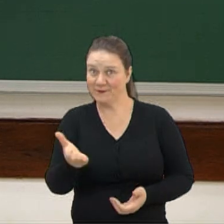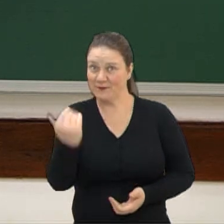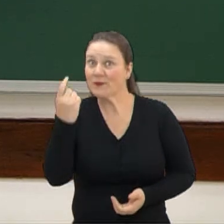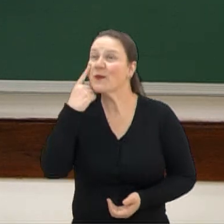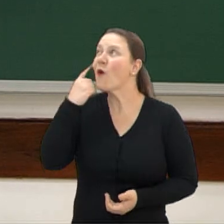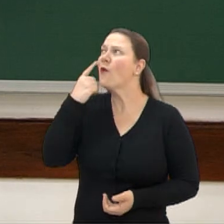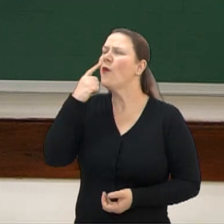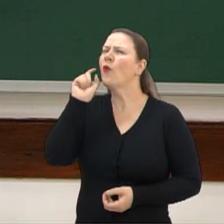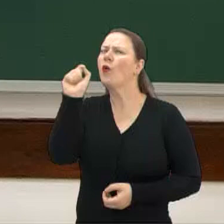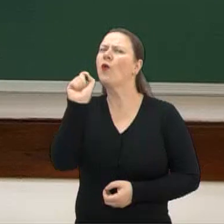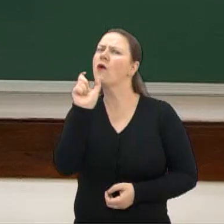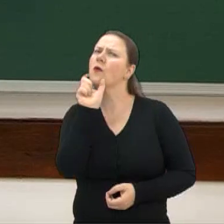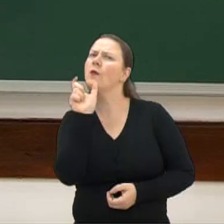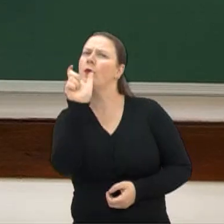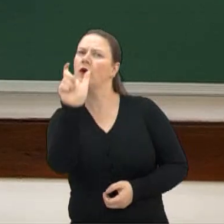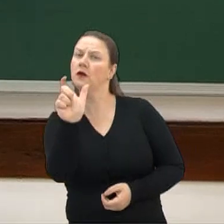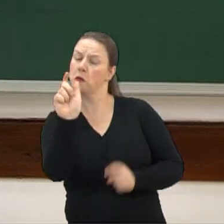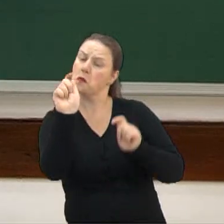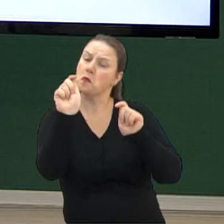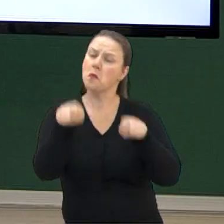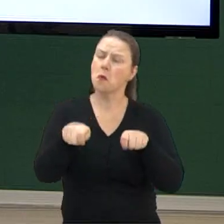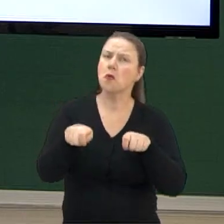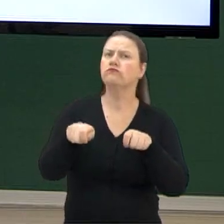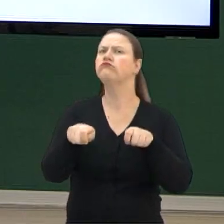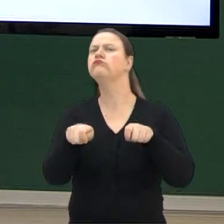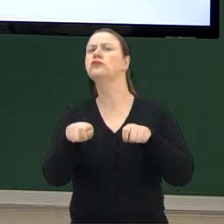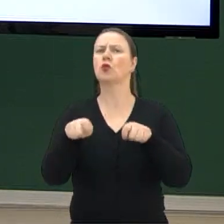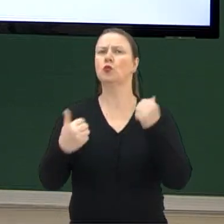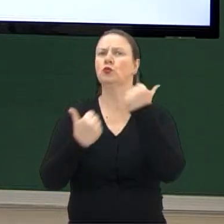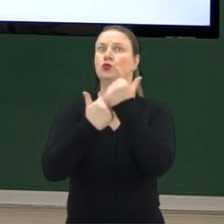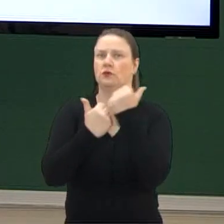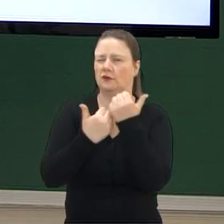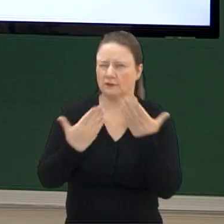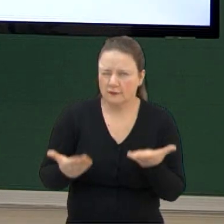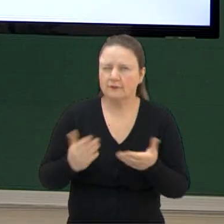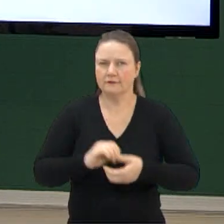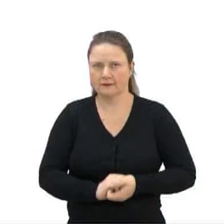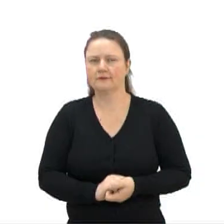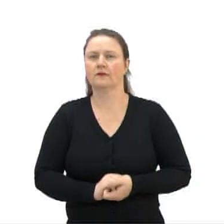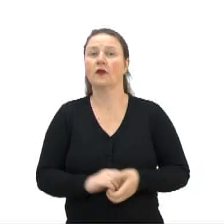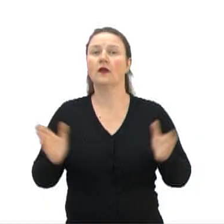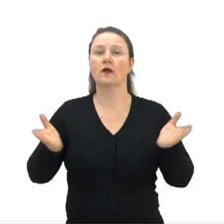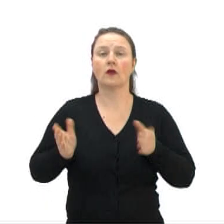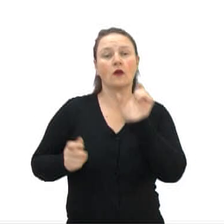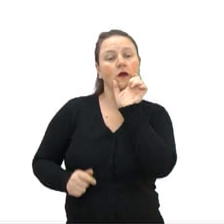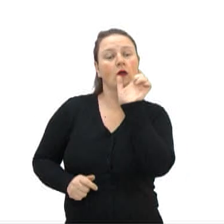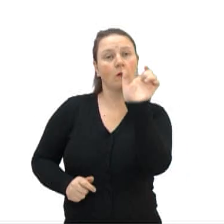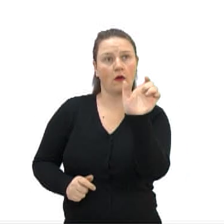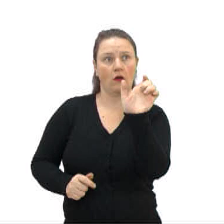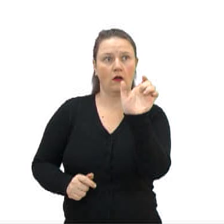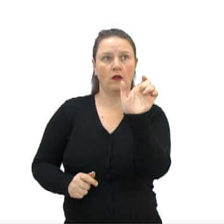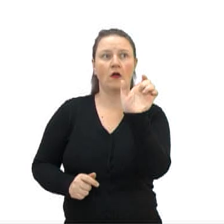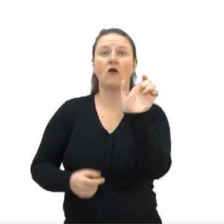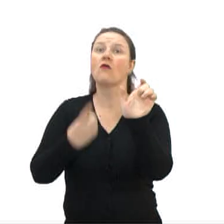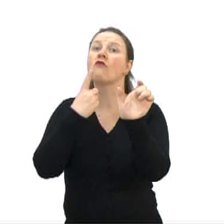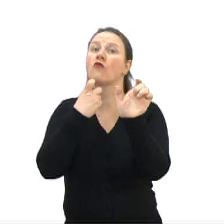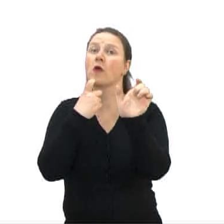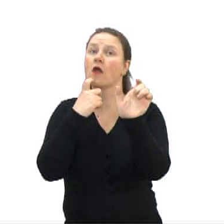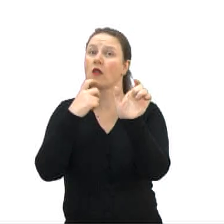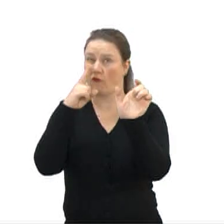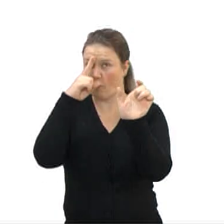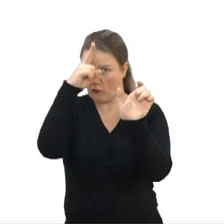Vamos ver então qual foi esse termo possível de nós fazermos a substituição? Olha só, a palavra em destaque pode ser substituída